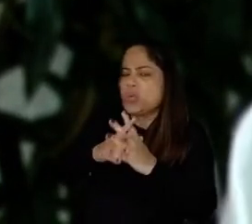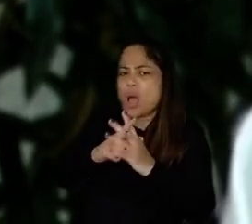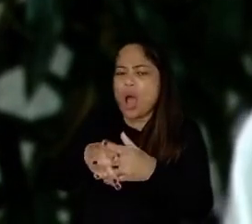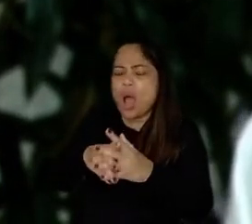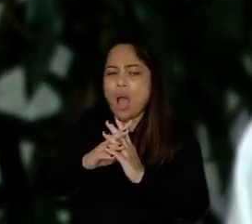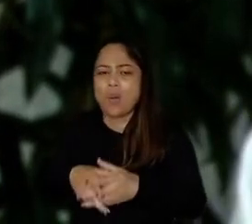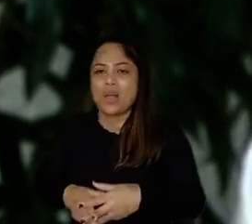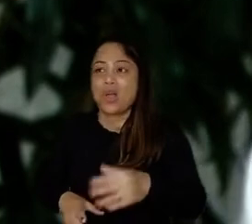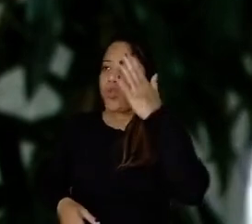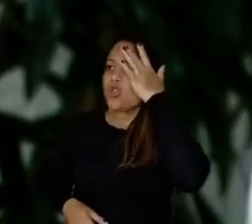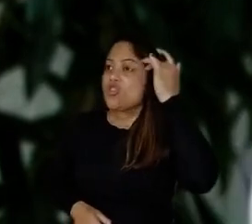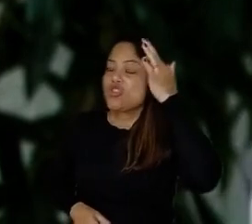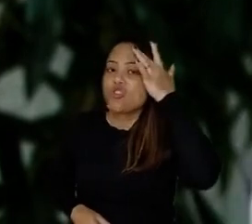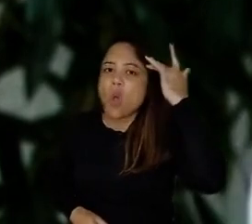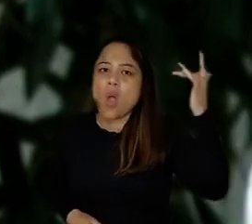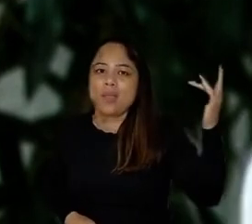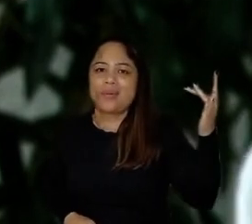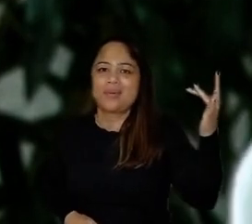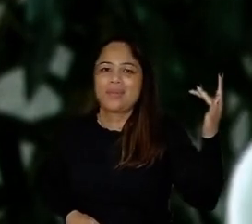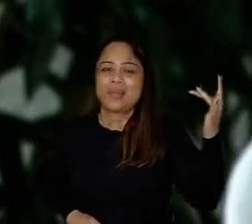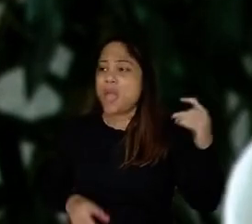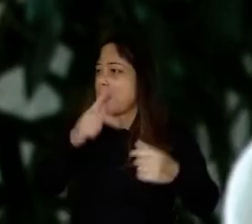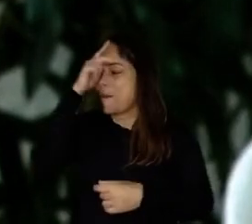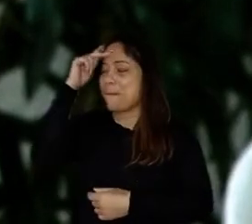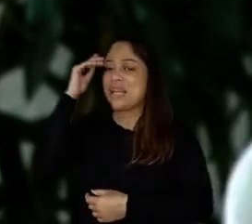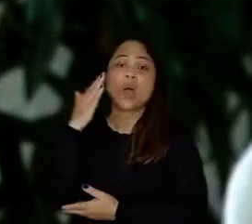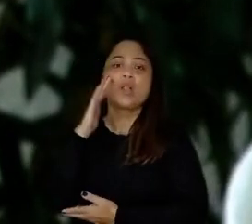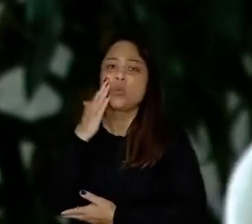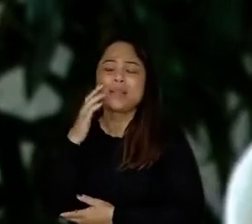sonhos inclusive que você tem buscado significado.